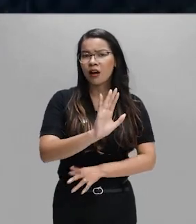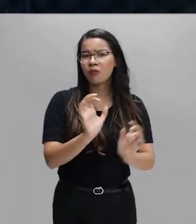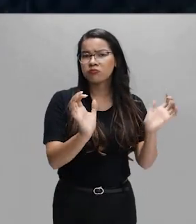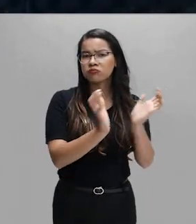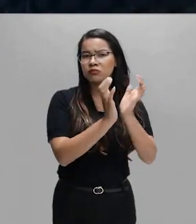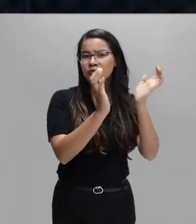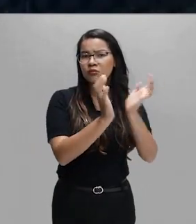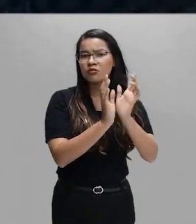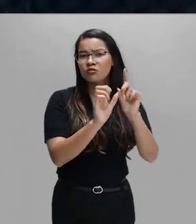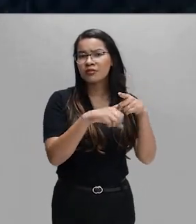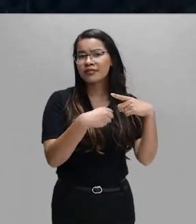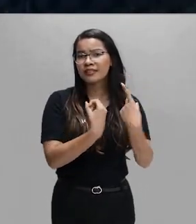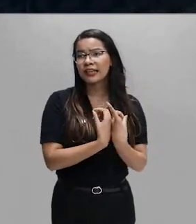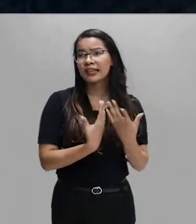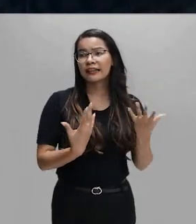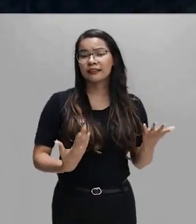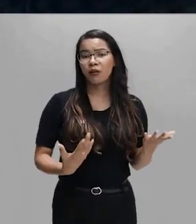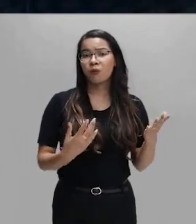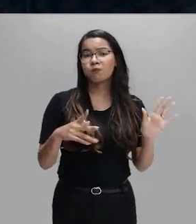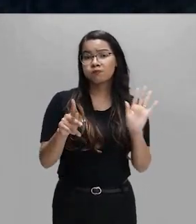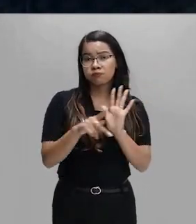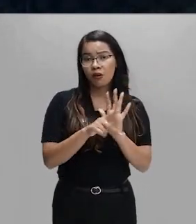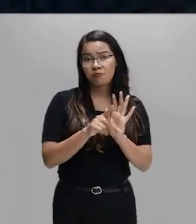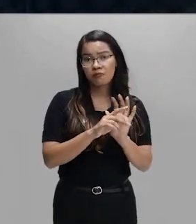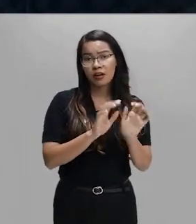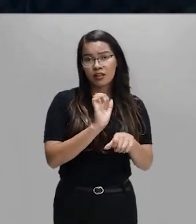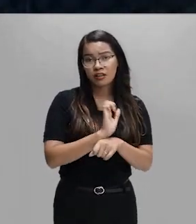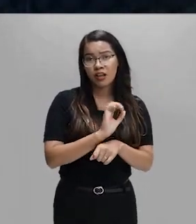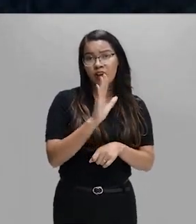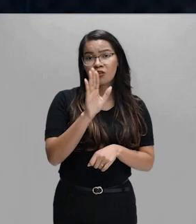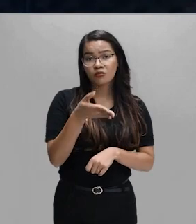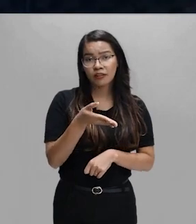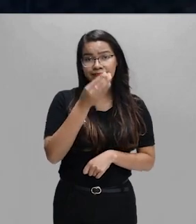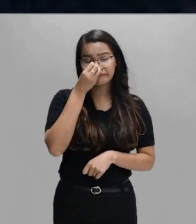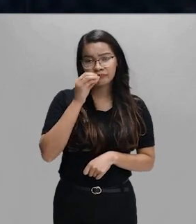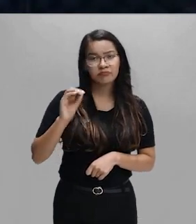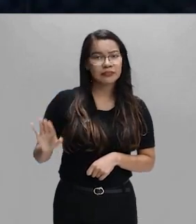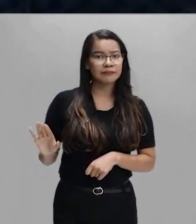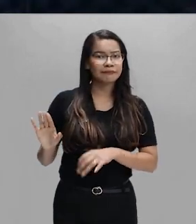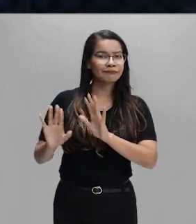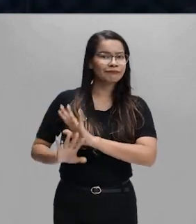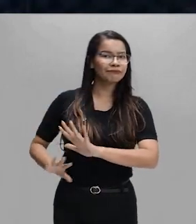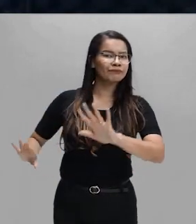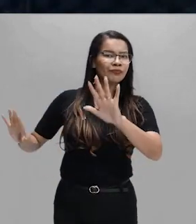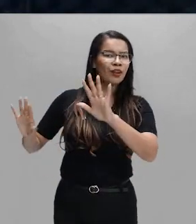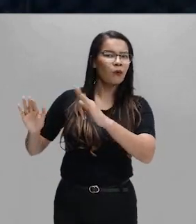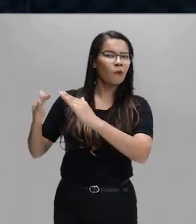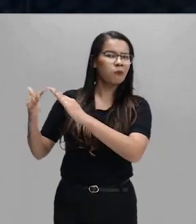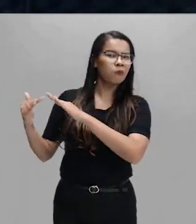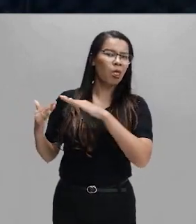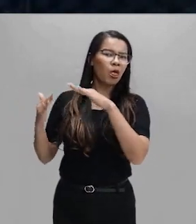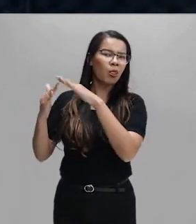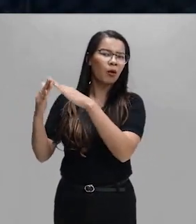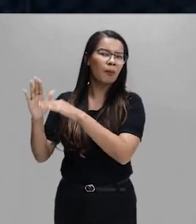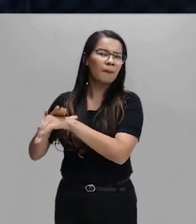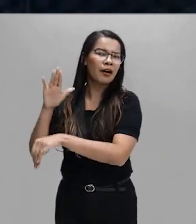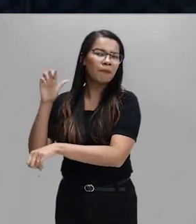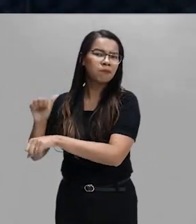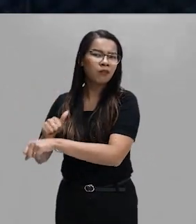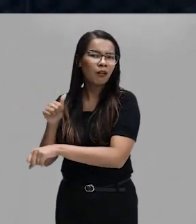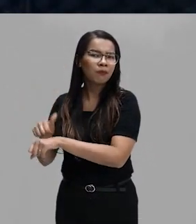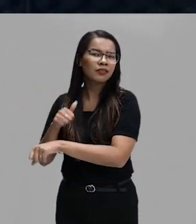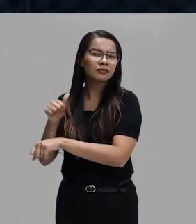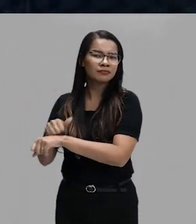o próprio Estado já exclui e segrega os moradores de comunidade, de periferia, os mais pobres,